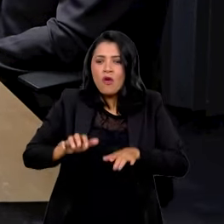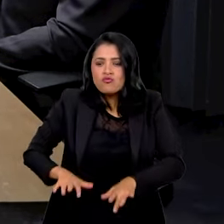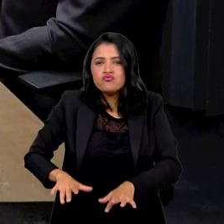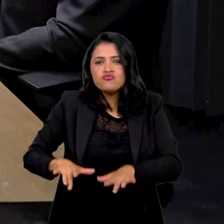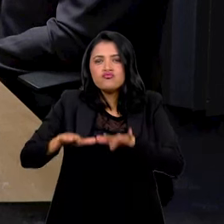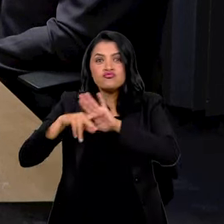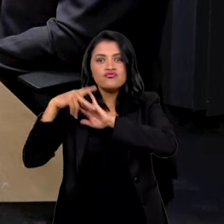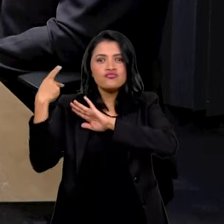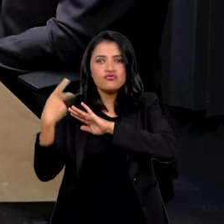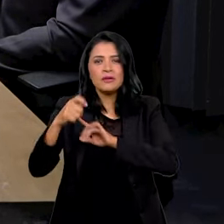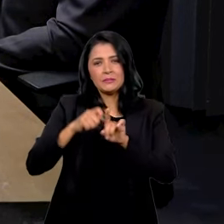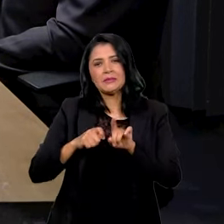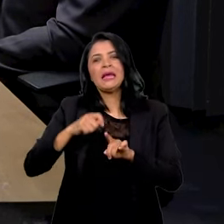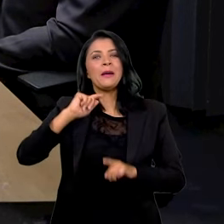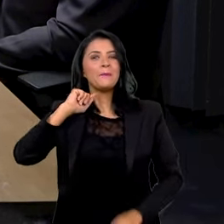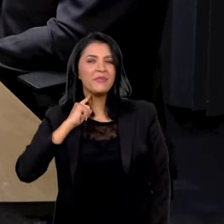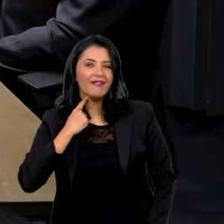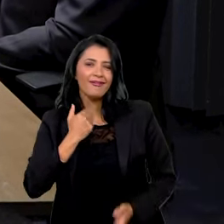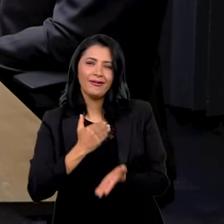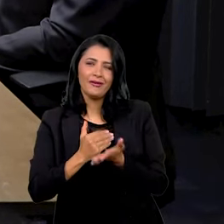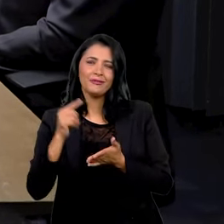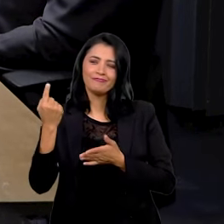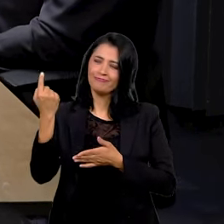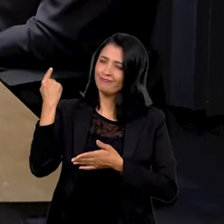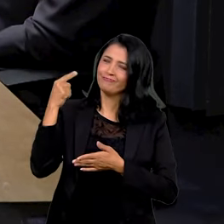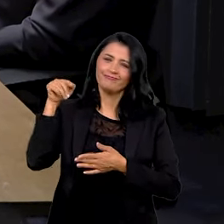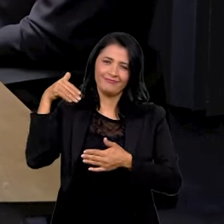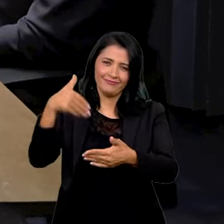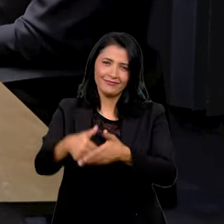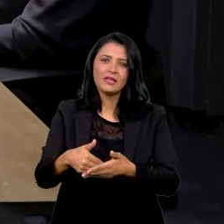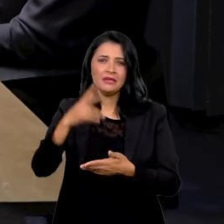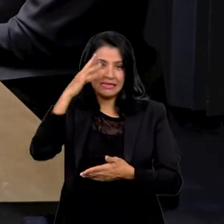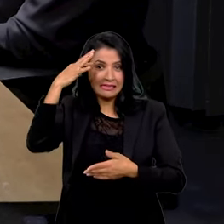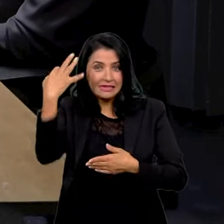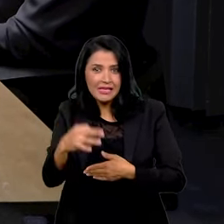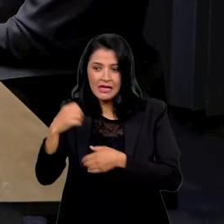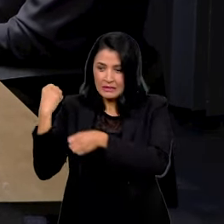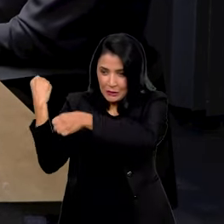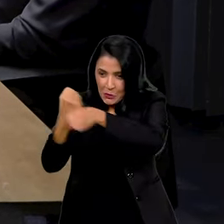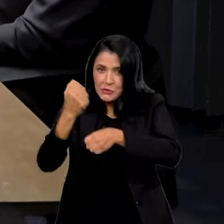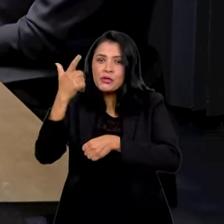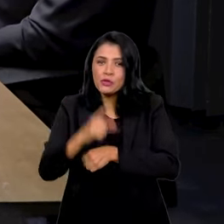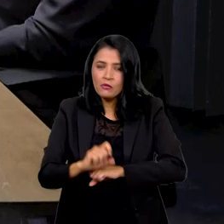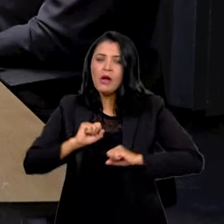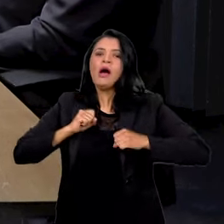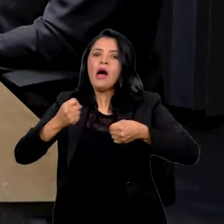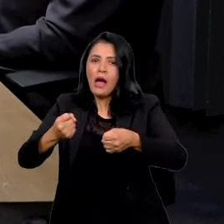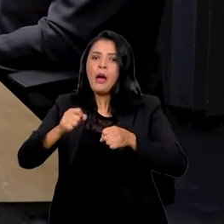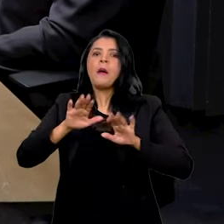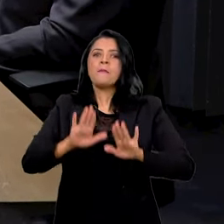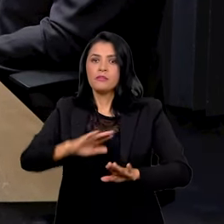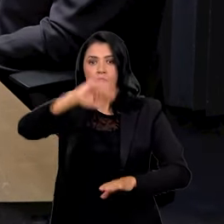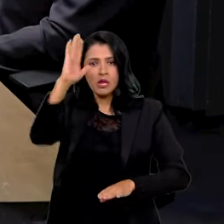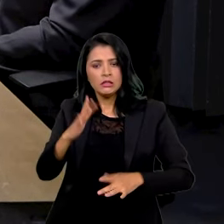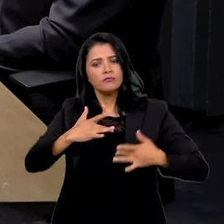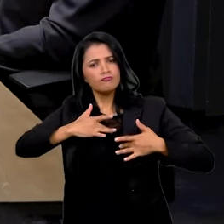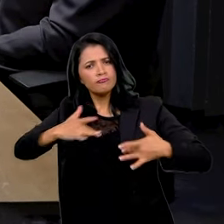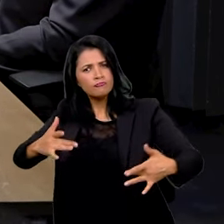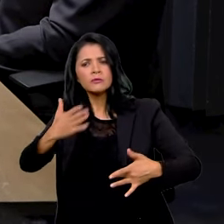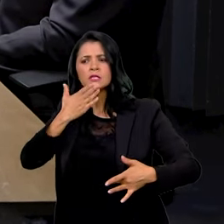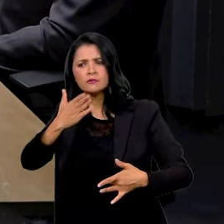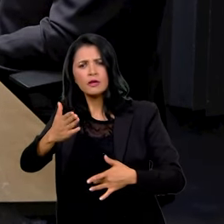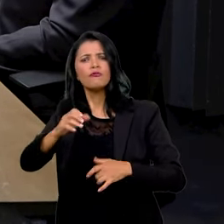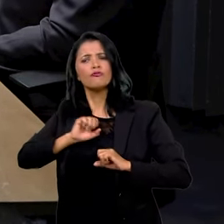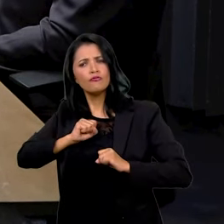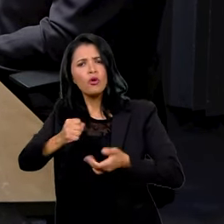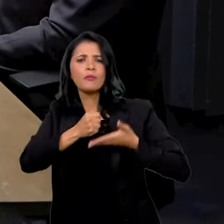Eh eu tenho certeza que o trabalho de reconstrução do Estado será árduo mas o Brasil se mostrou solidário a essa causa e estamos todos